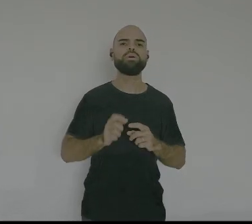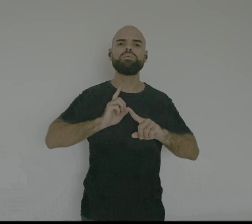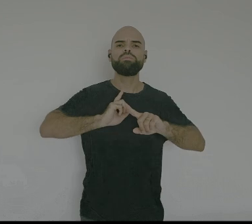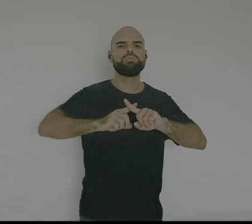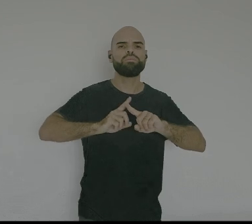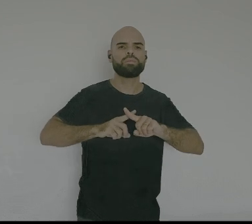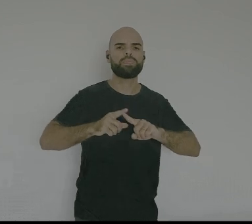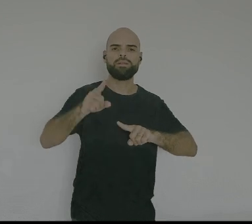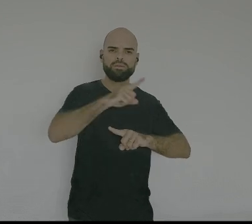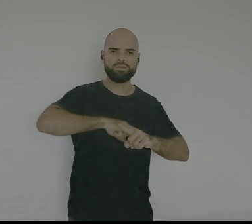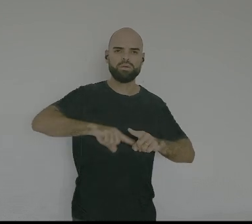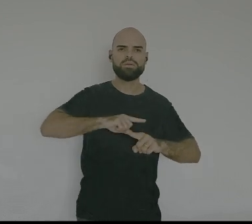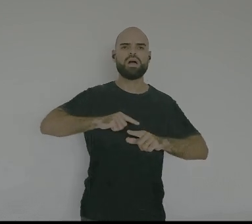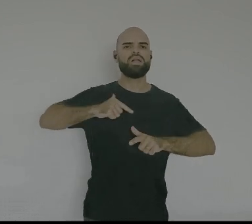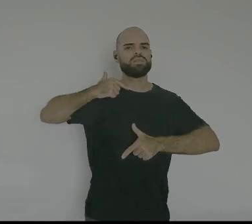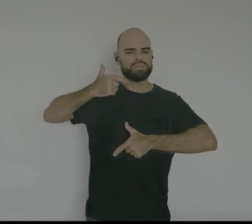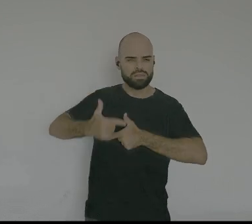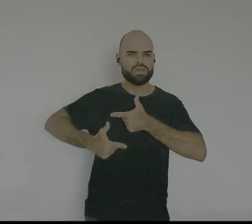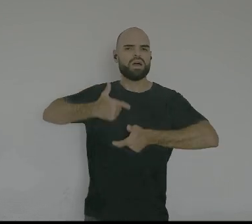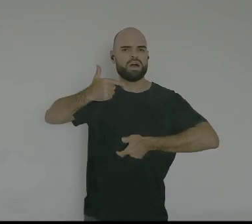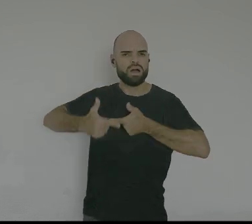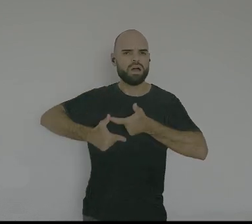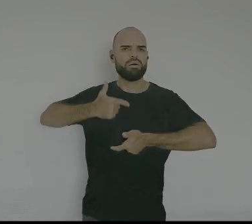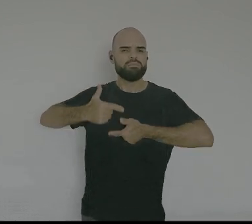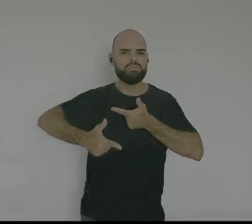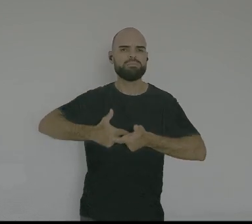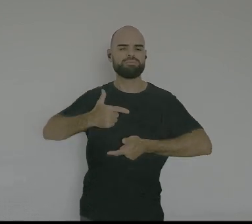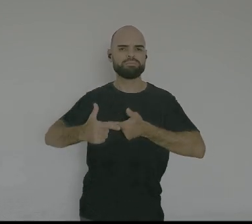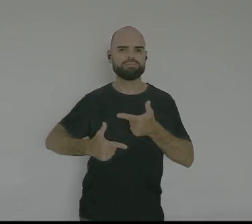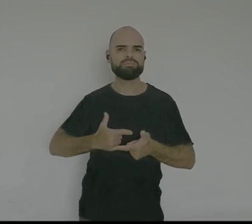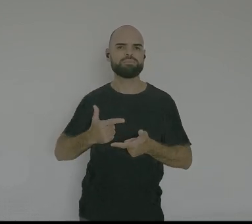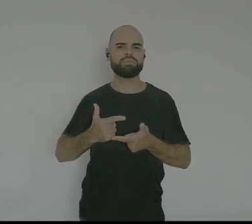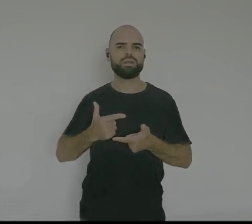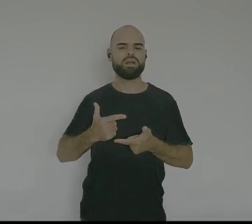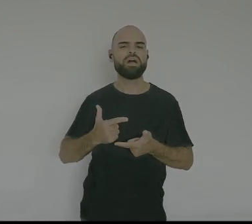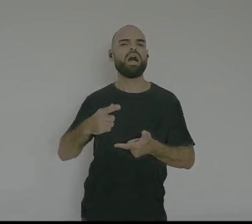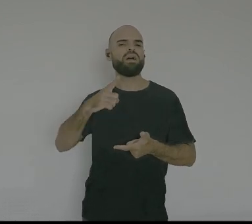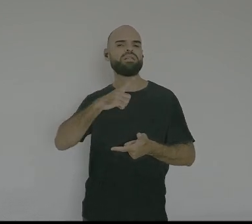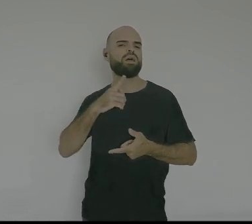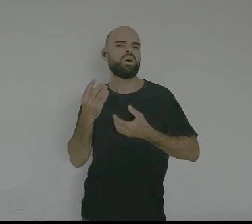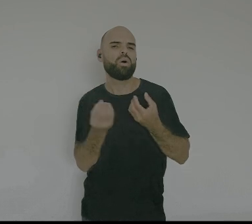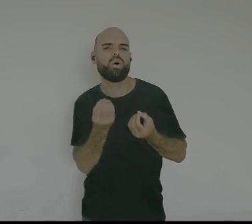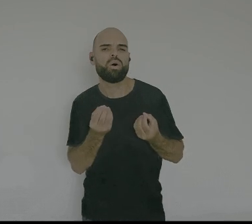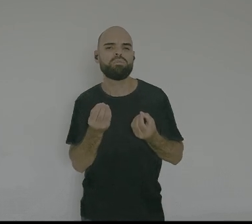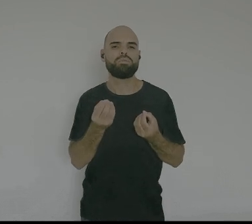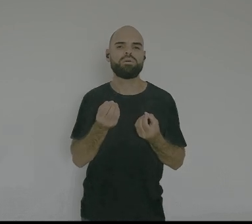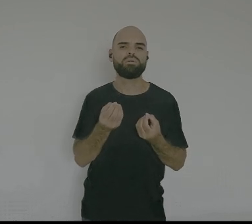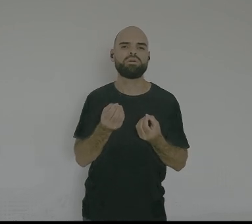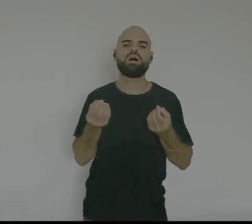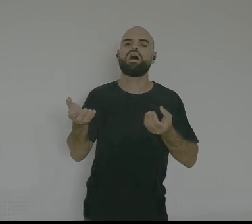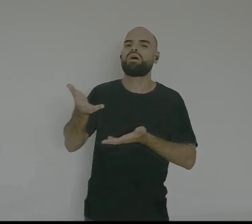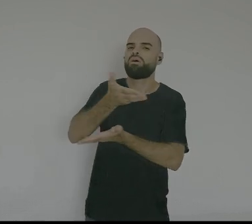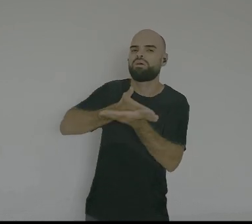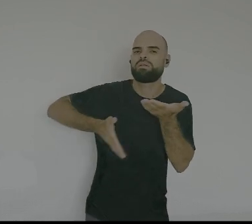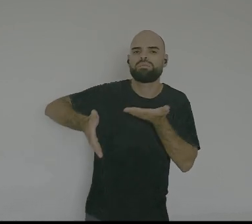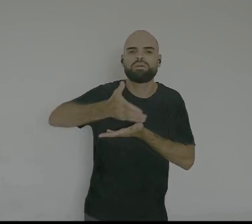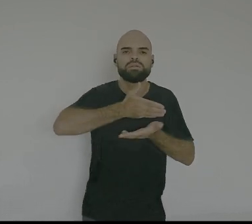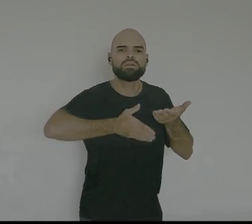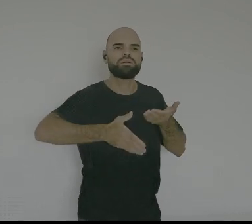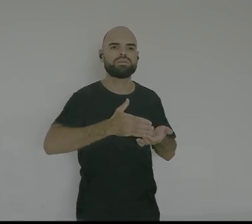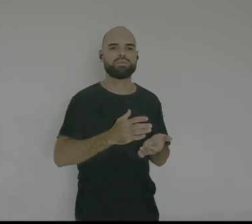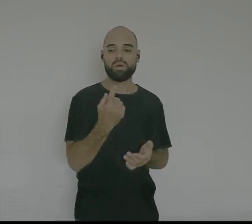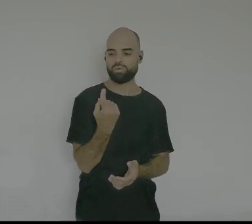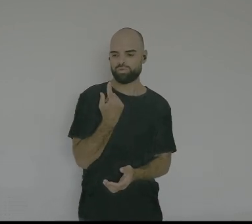Por quê? Porque nós trabalhamos, né, essas comissões, elas operam com